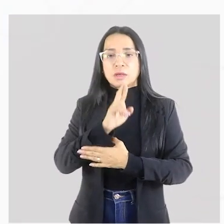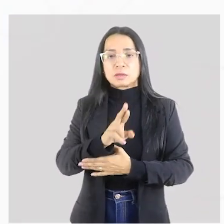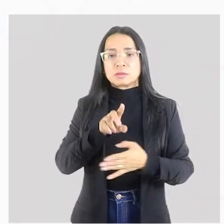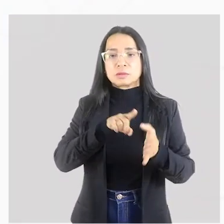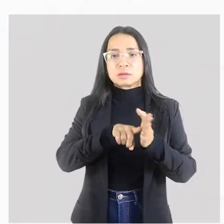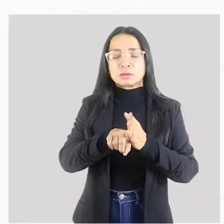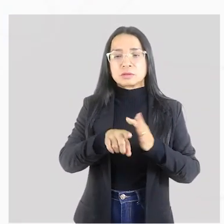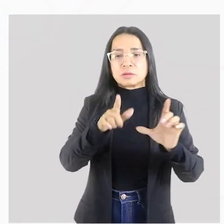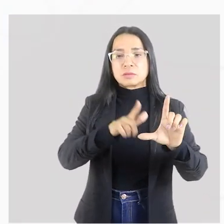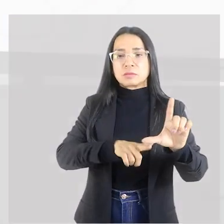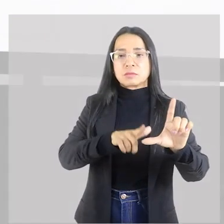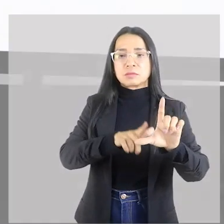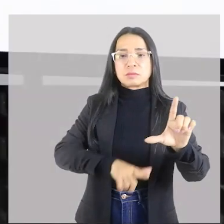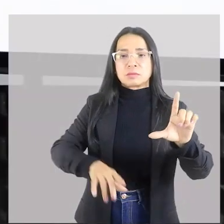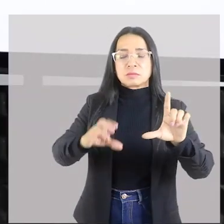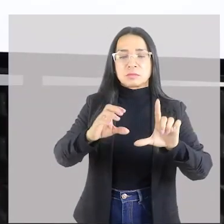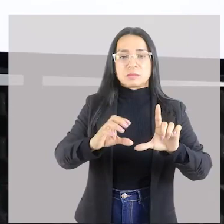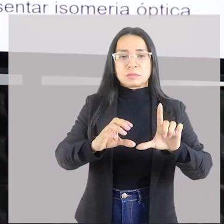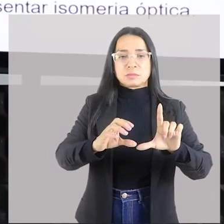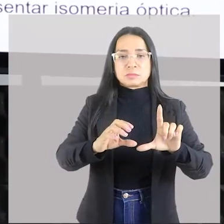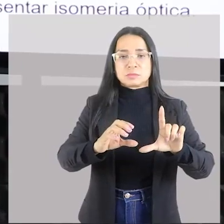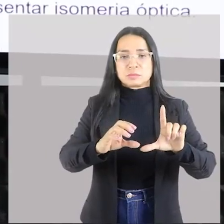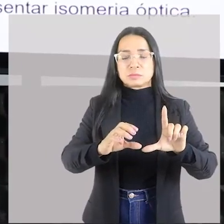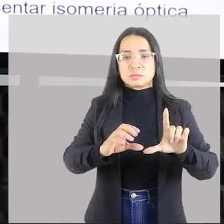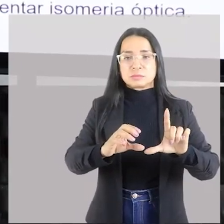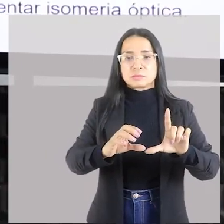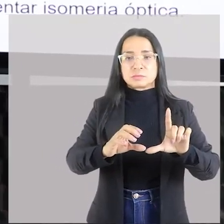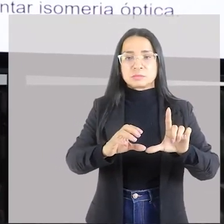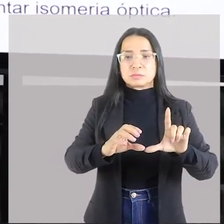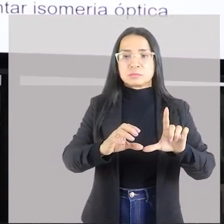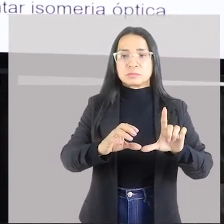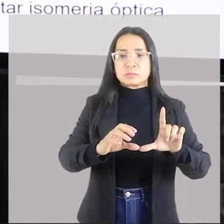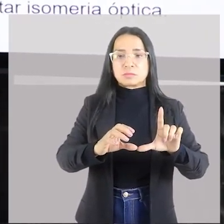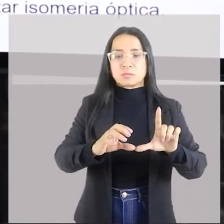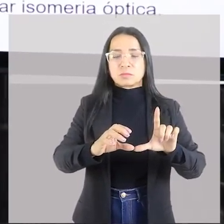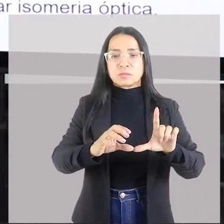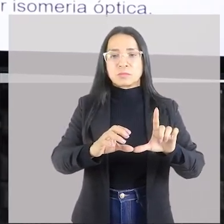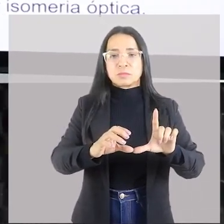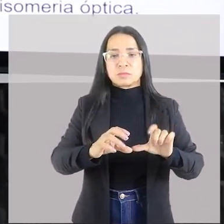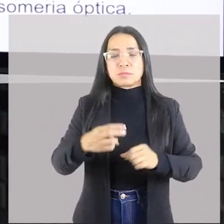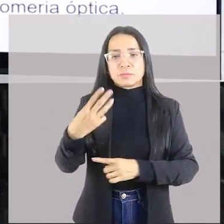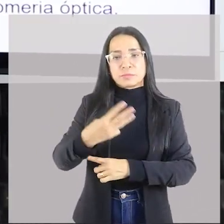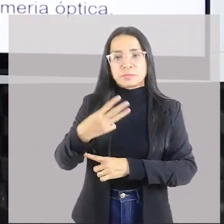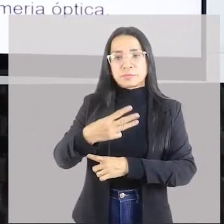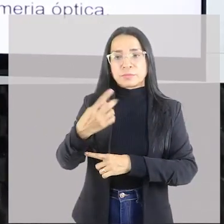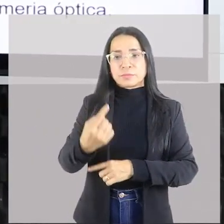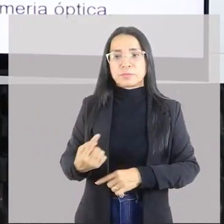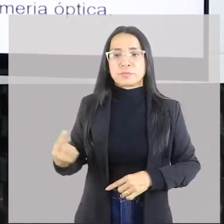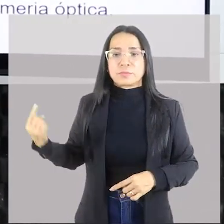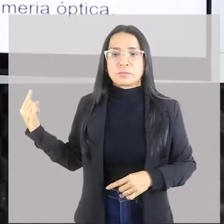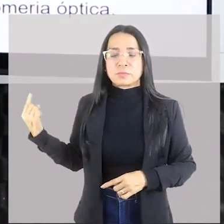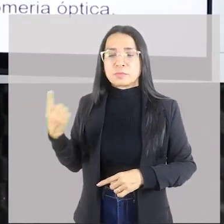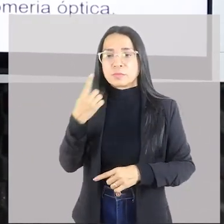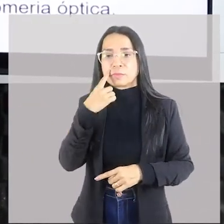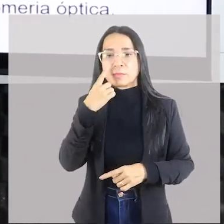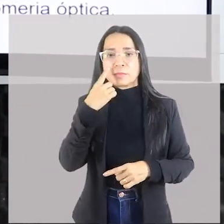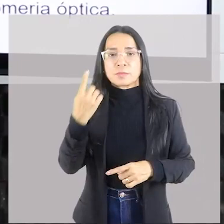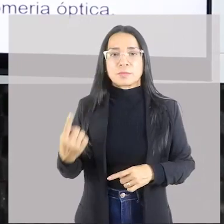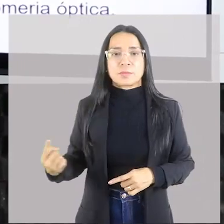questão apresenta a isomeria geométrica ou cis-trans. Considere o composto. Terceira